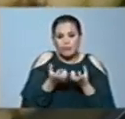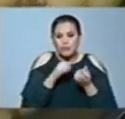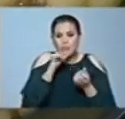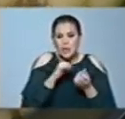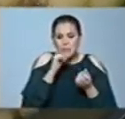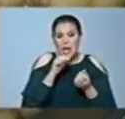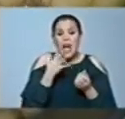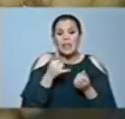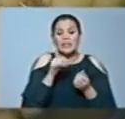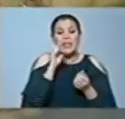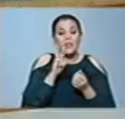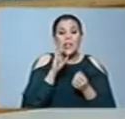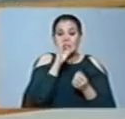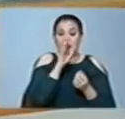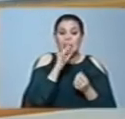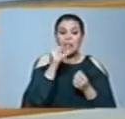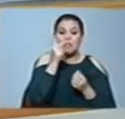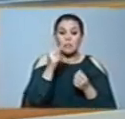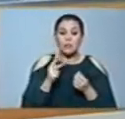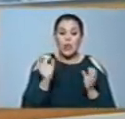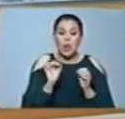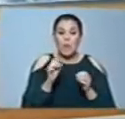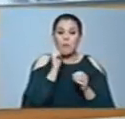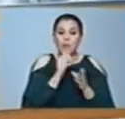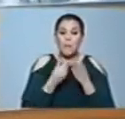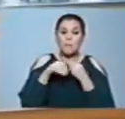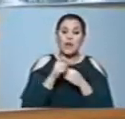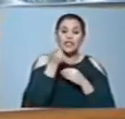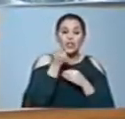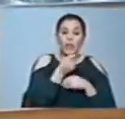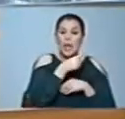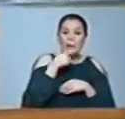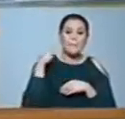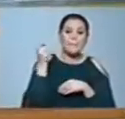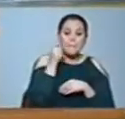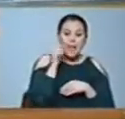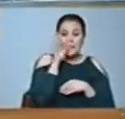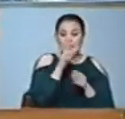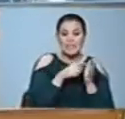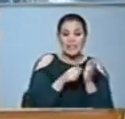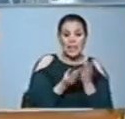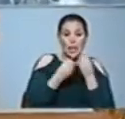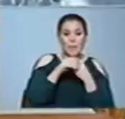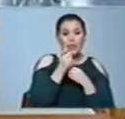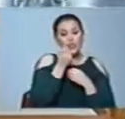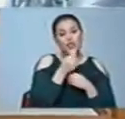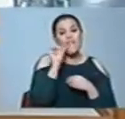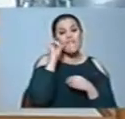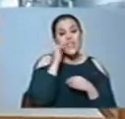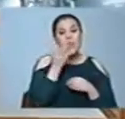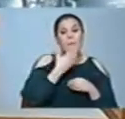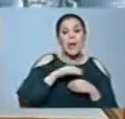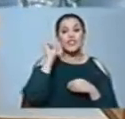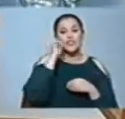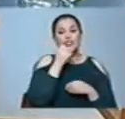que assim temos que ainda não está completamente concluída podemos juntar mais um fiozinho de mel e se necessário mais umas gotinhas de vinho branco e vinho do porto